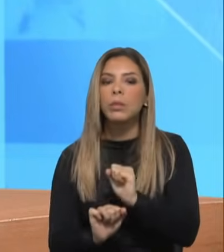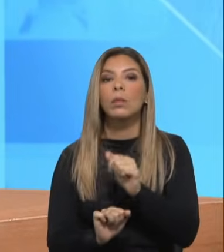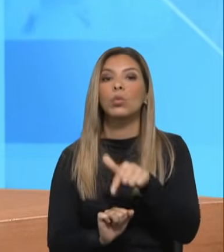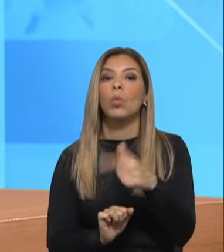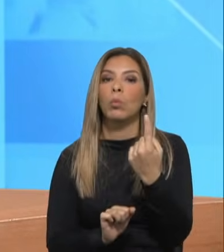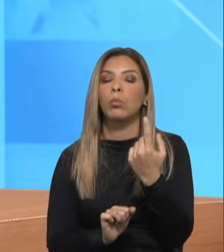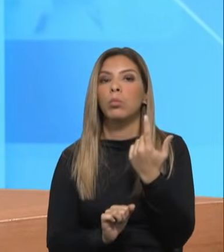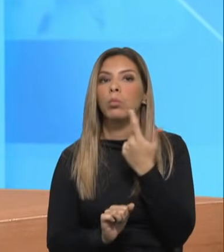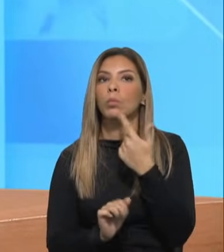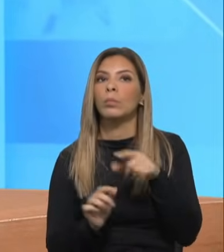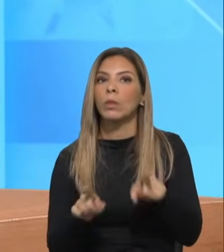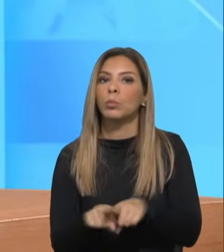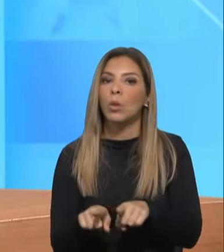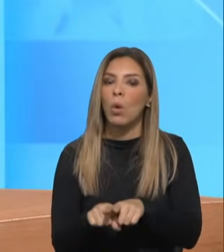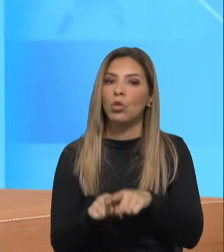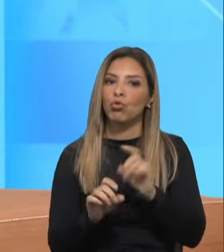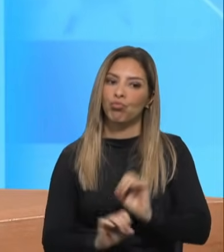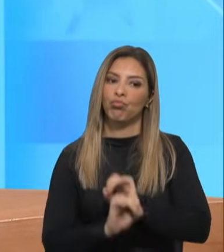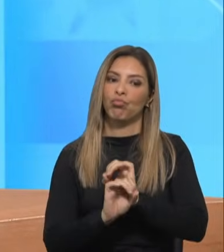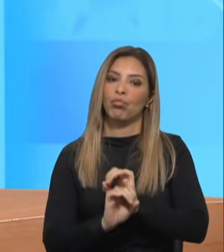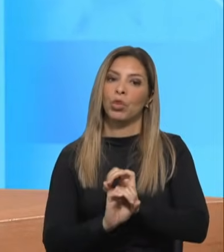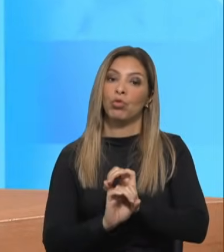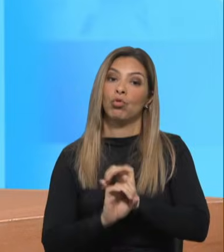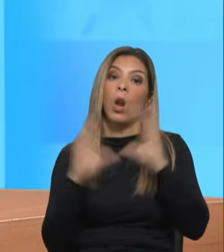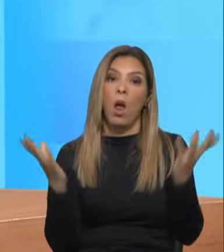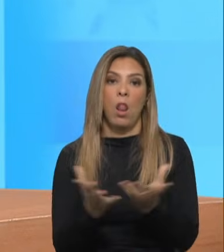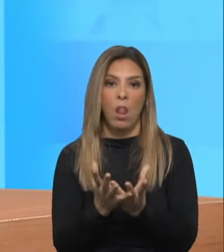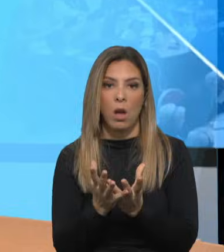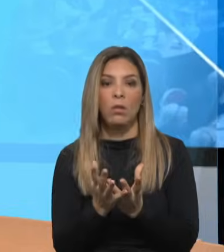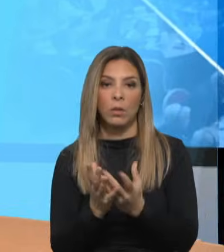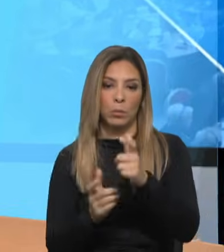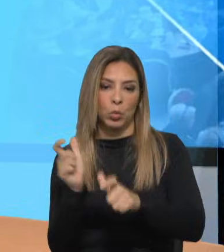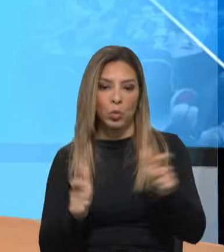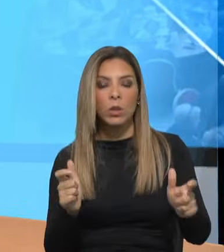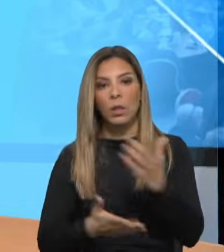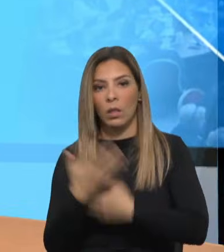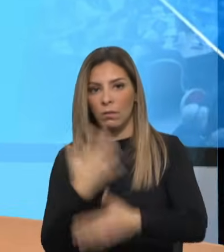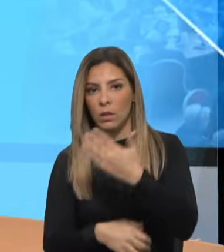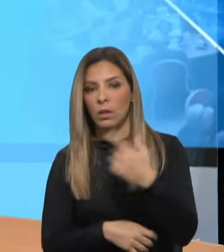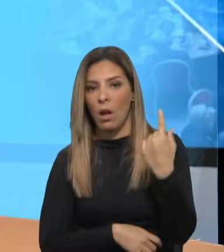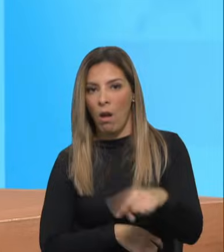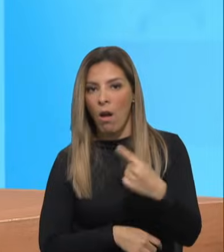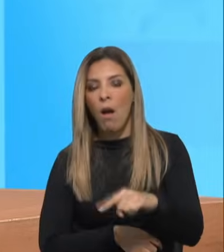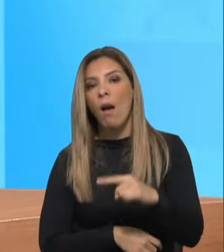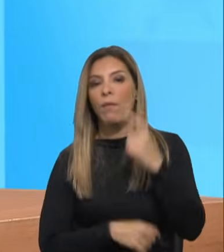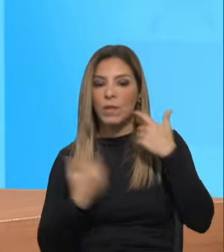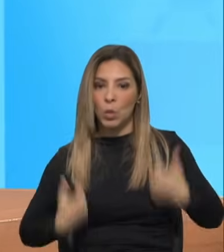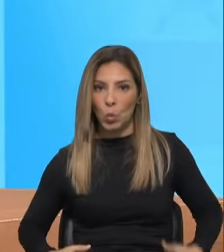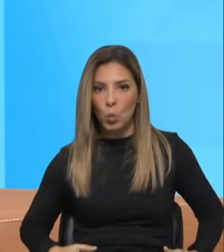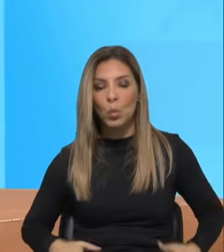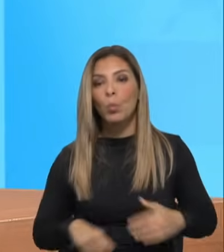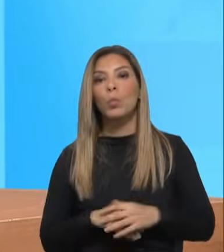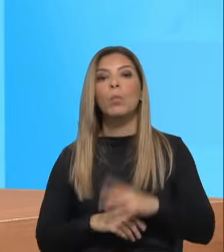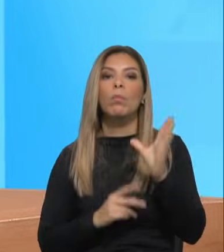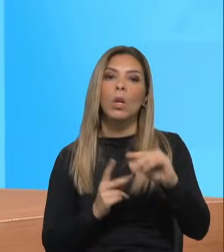programa que chamamos o Programa Geral, que é dirigido aos cuidadores e a pessoas com deficiência física, e temos um outro programa